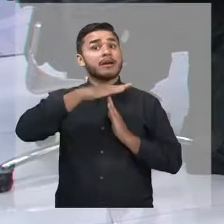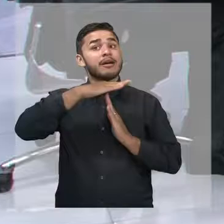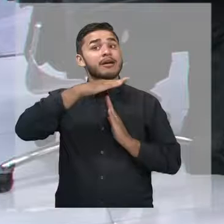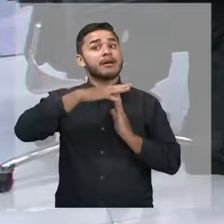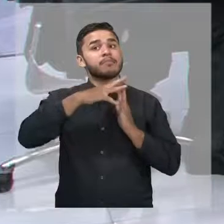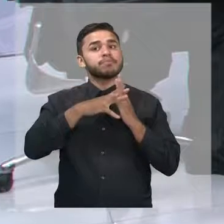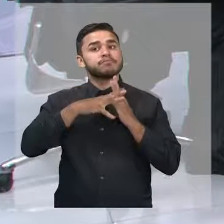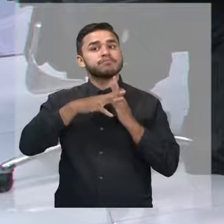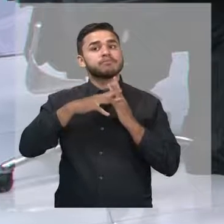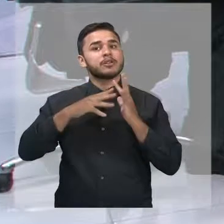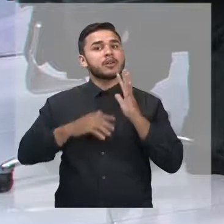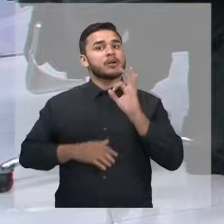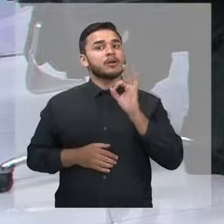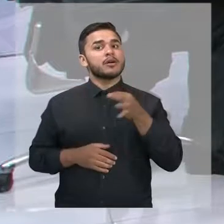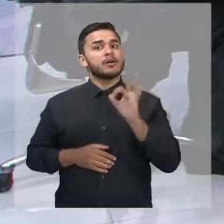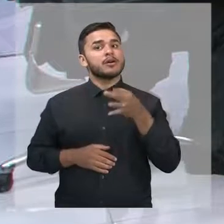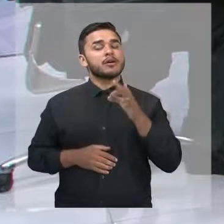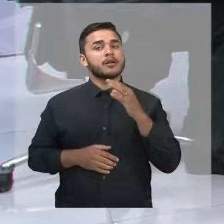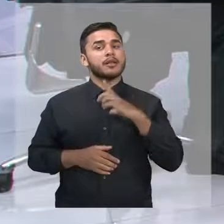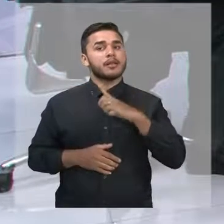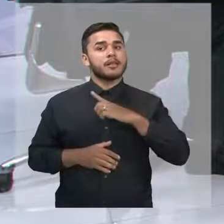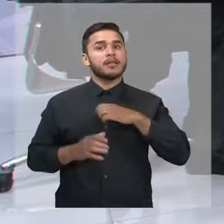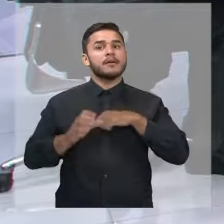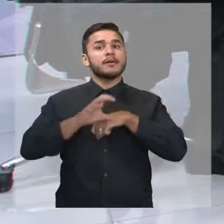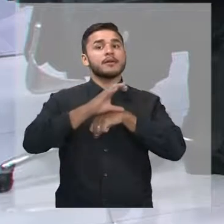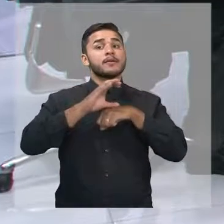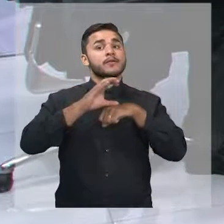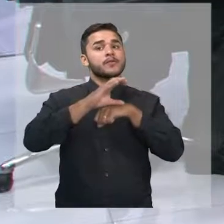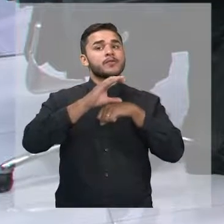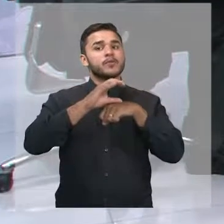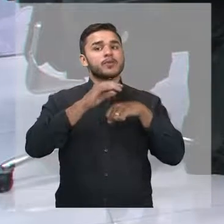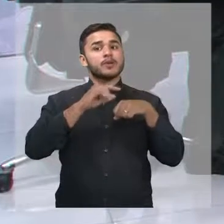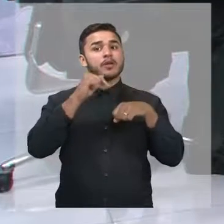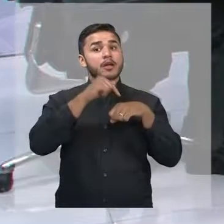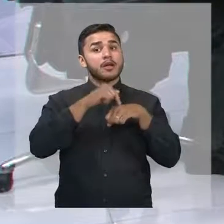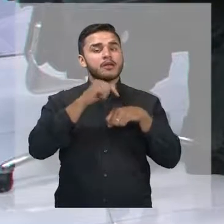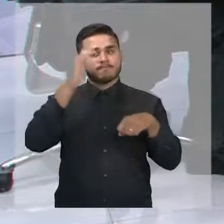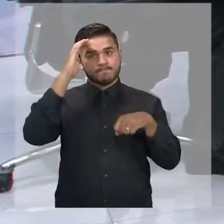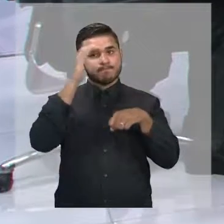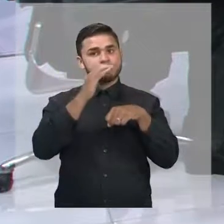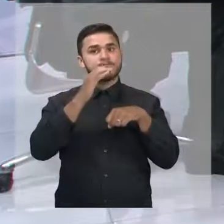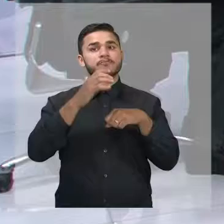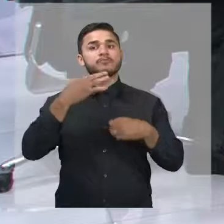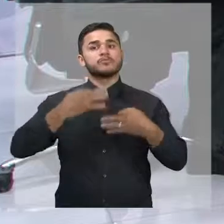com muito menos de 24 mil reais se a lei for cumprida. Professor Clésio,